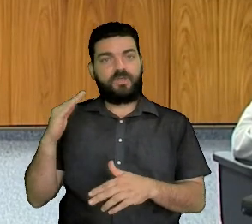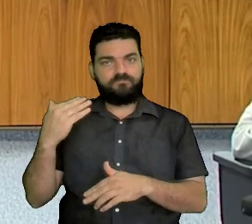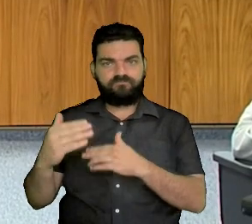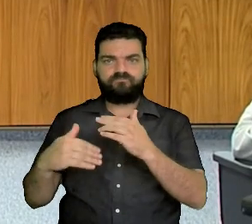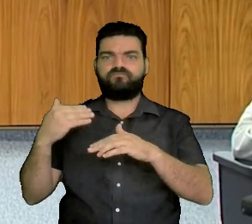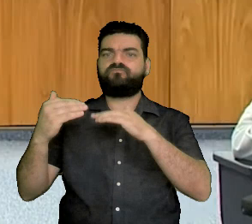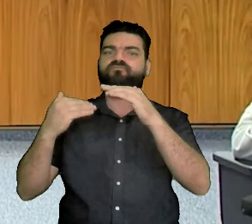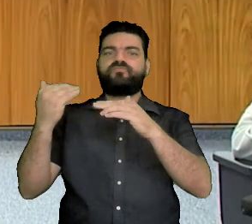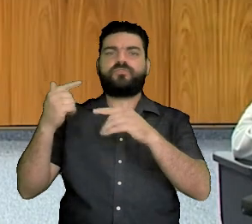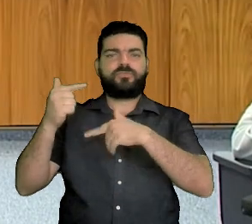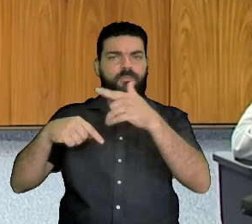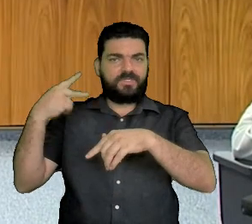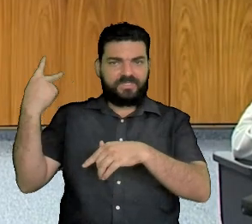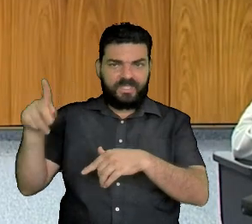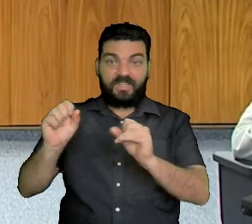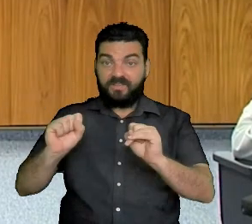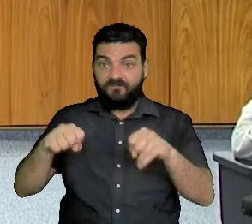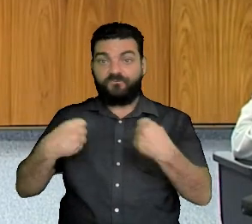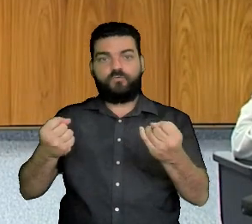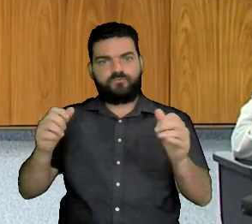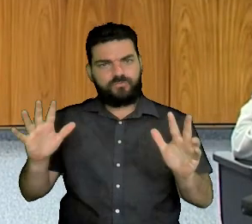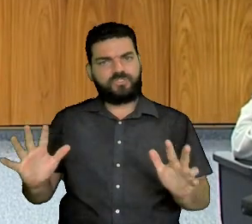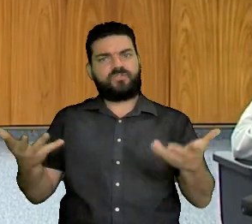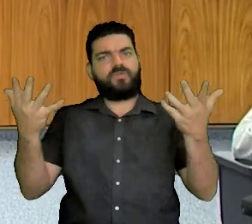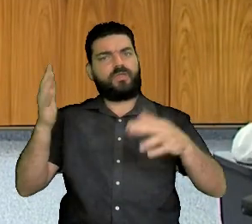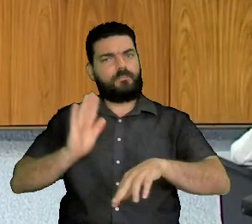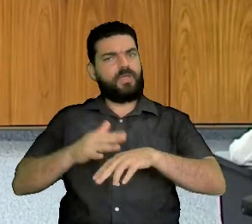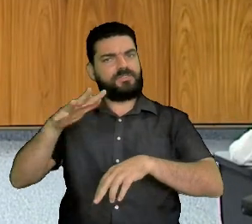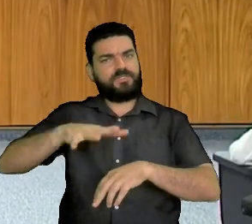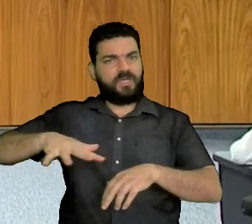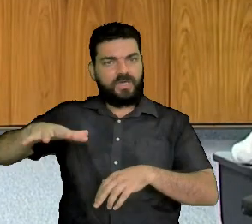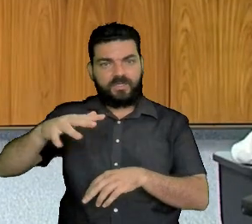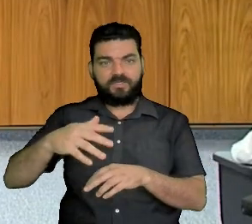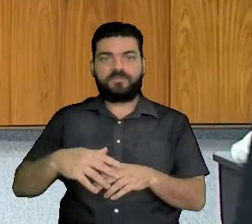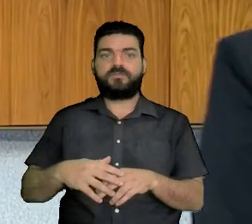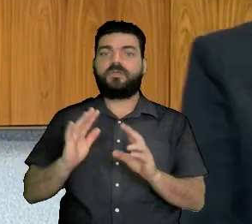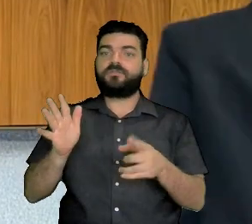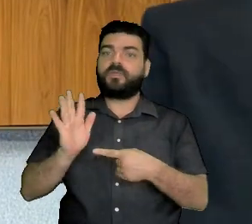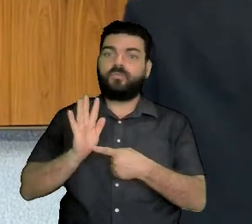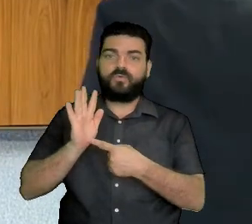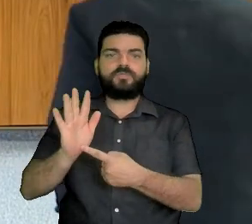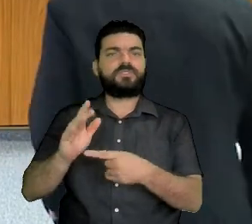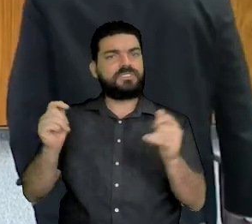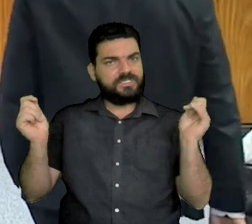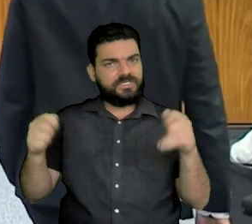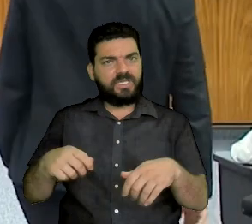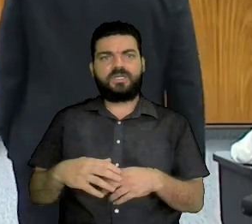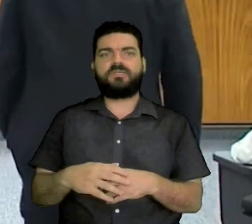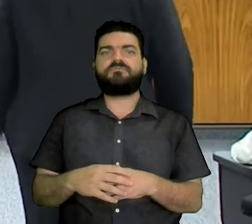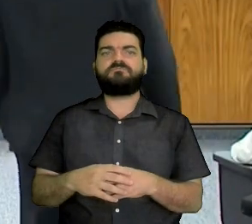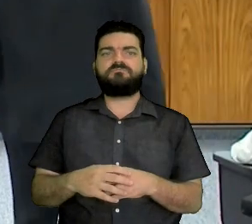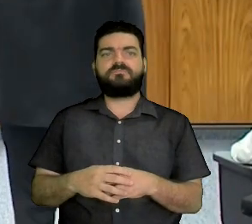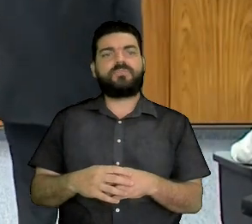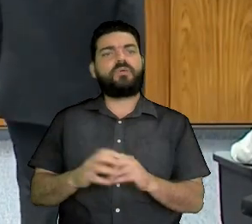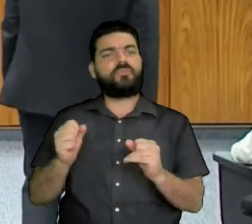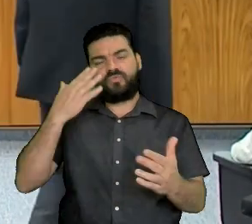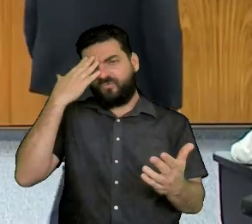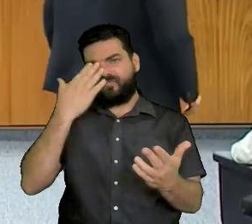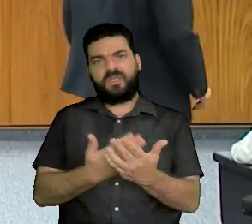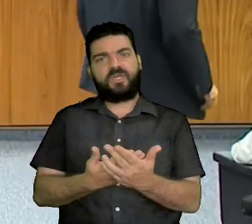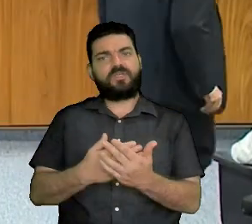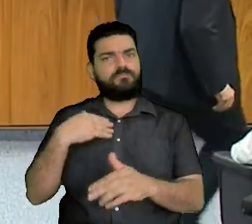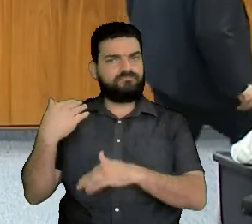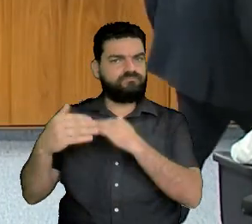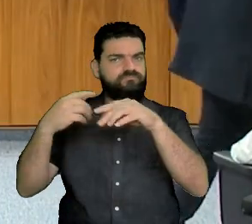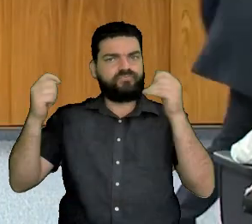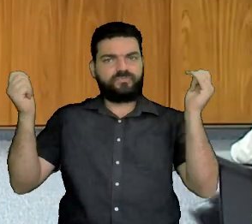sua carreira e continua ainda atuando nessa área e mostrando que sim, é possível e que podemos ter muito bons frutos,